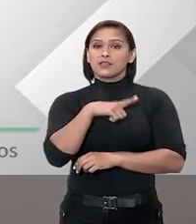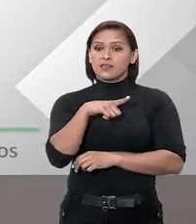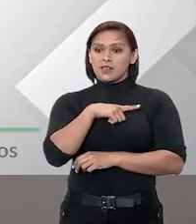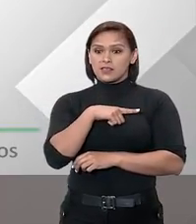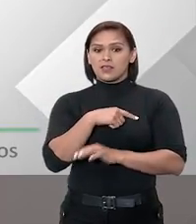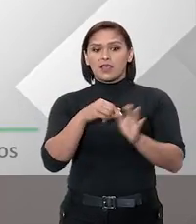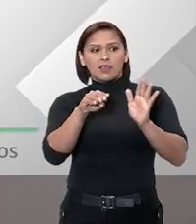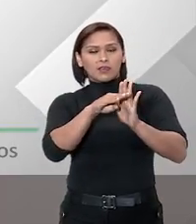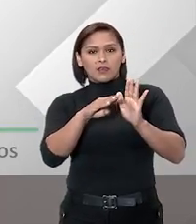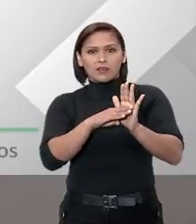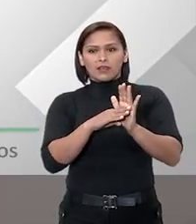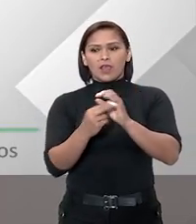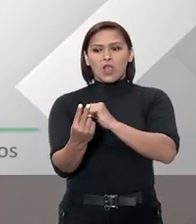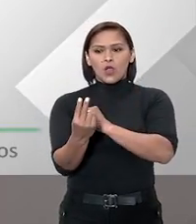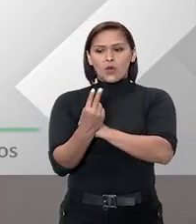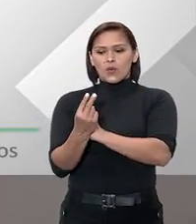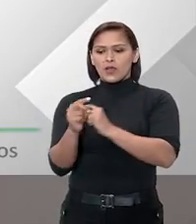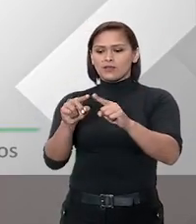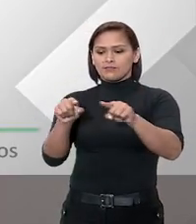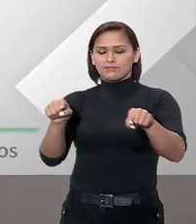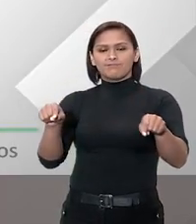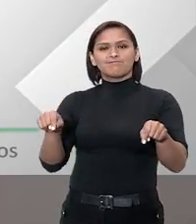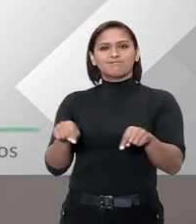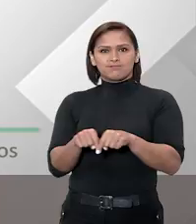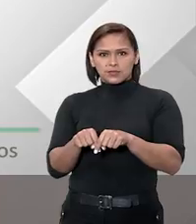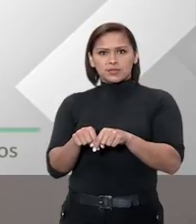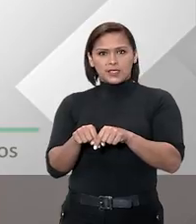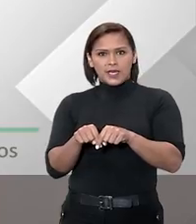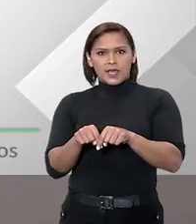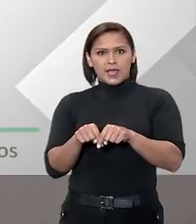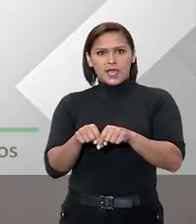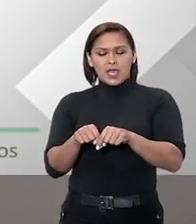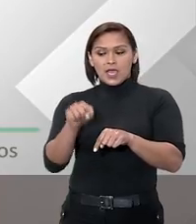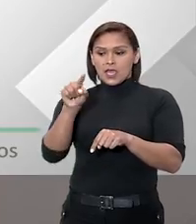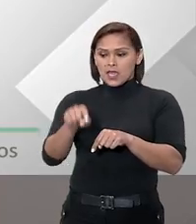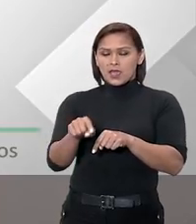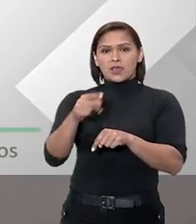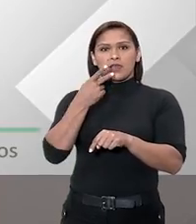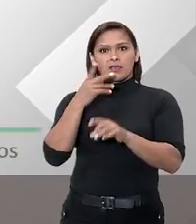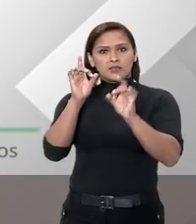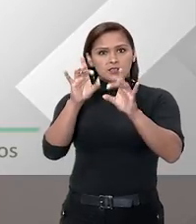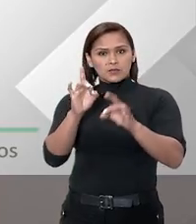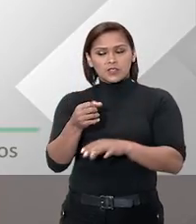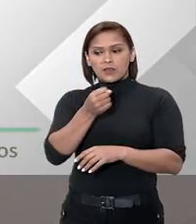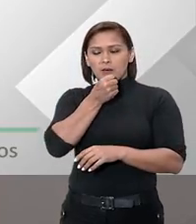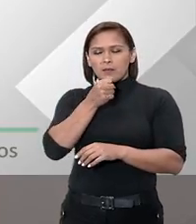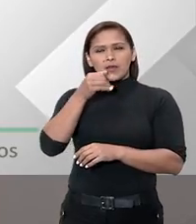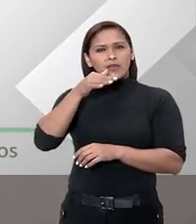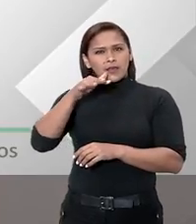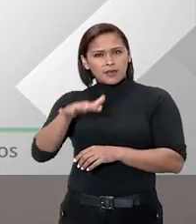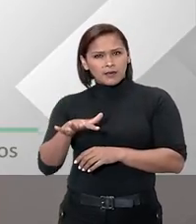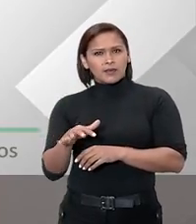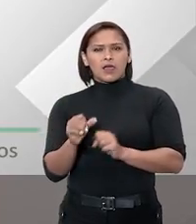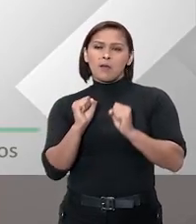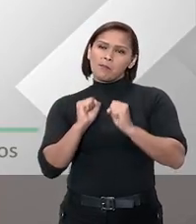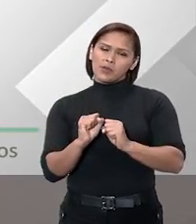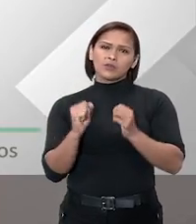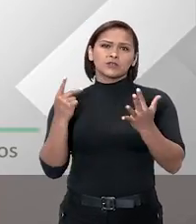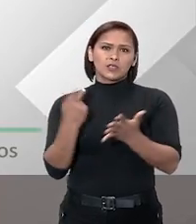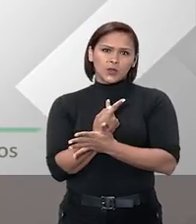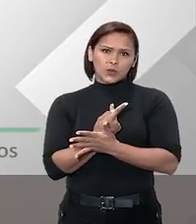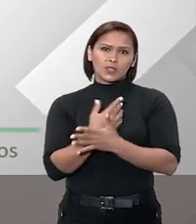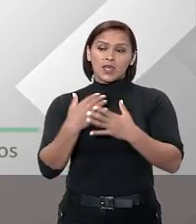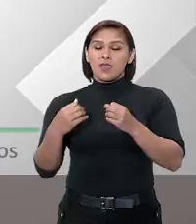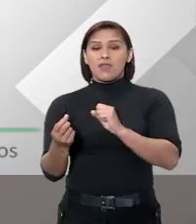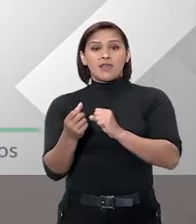elas têm que resguardar esse espaço para que a narrativa da criança se possa ser dada